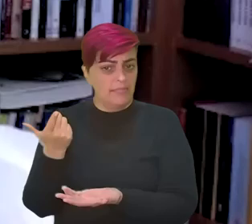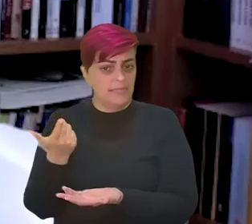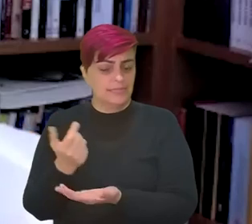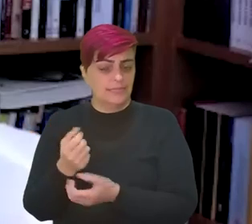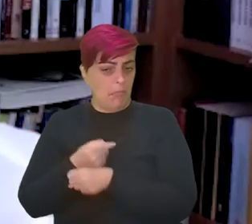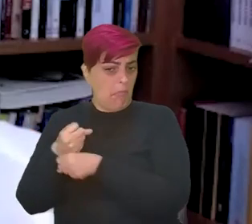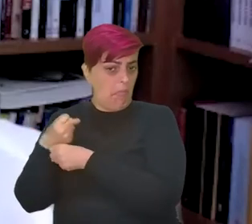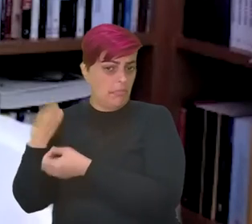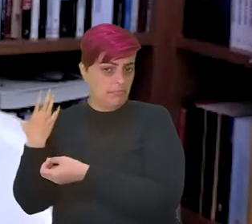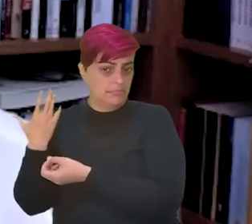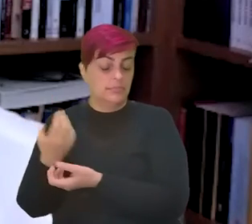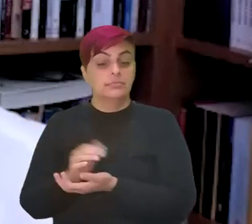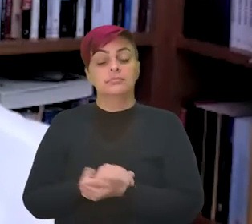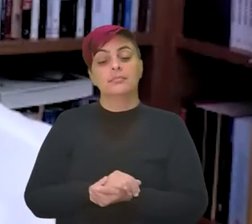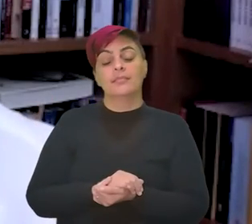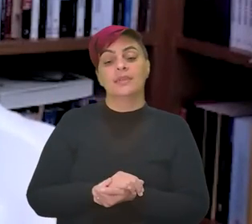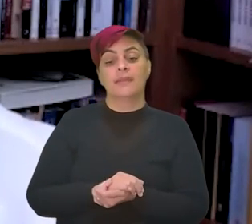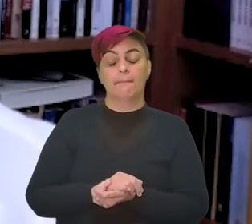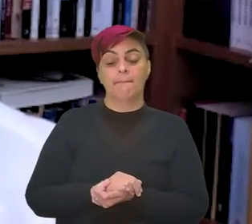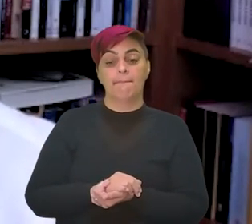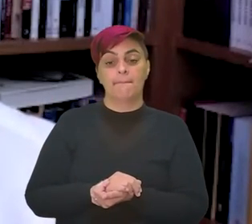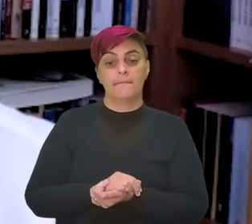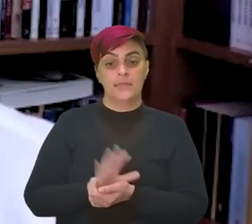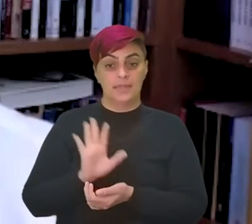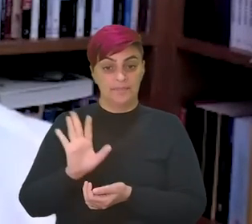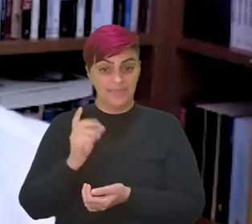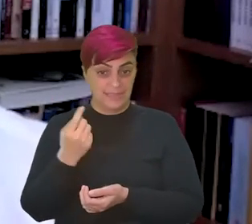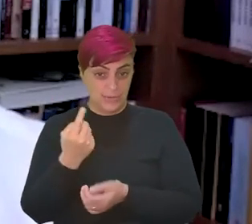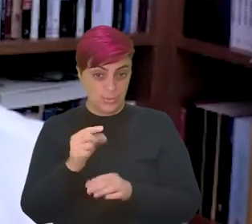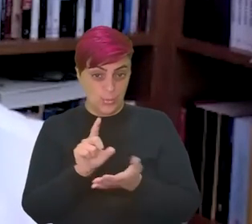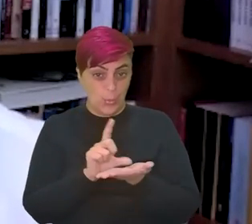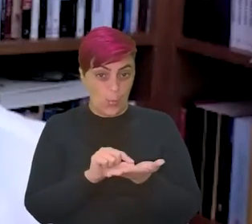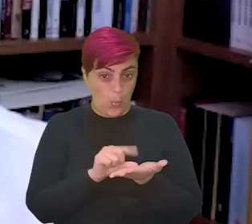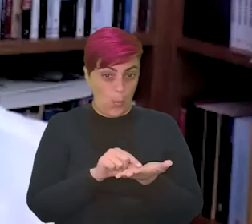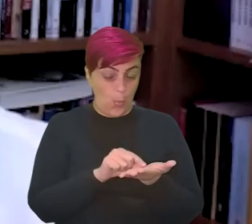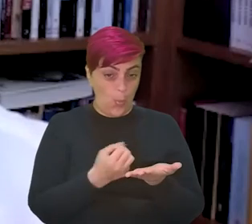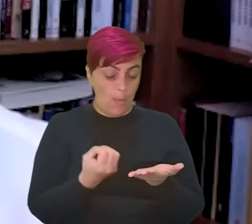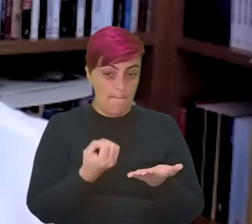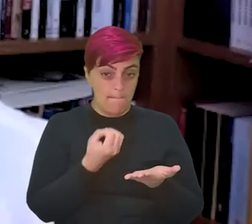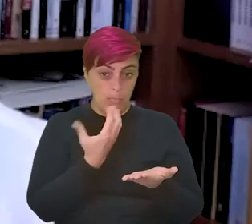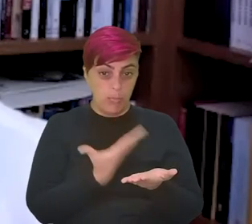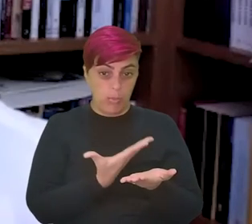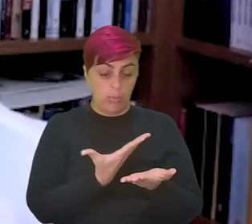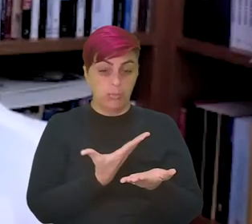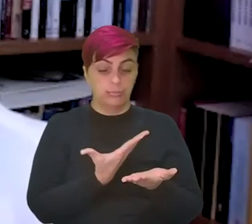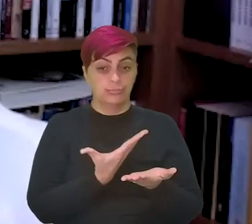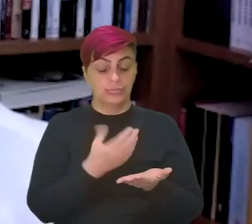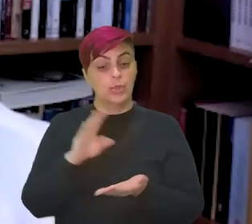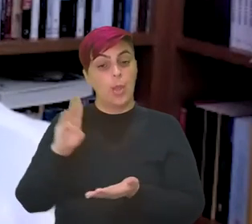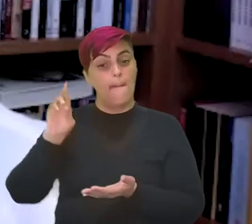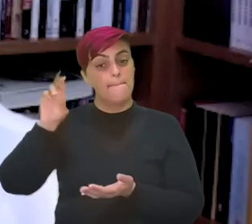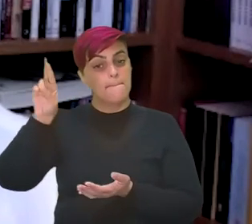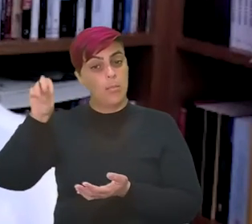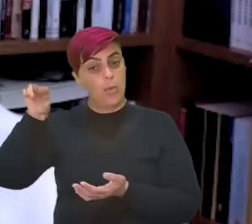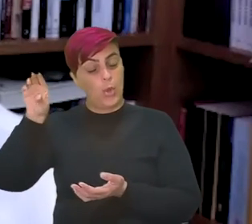anos atrás, né? E foi quando há um artigo que eu acho muito bom,